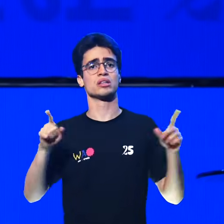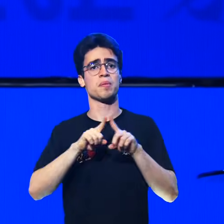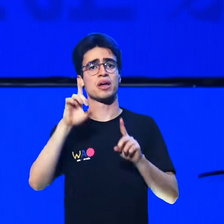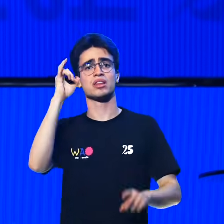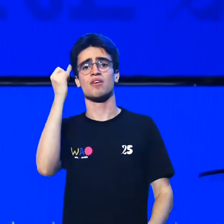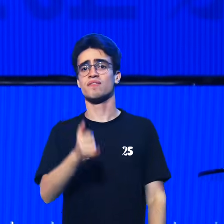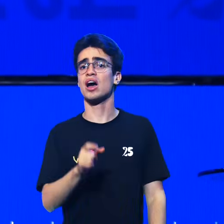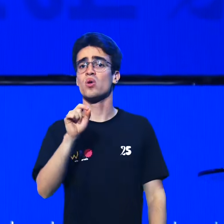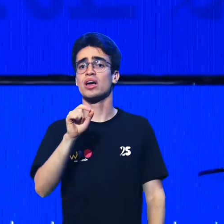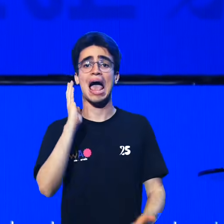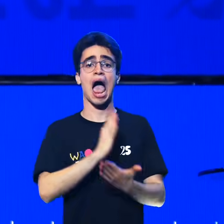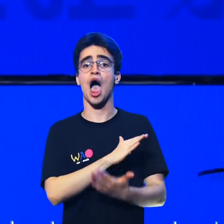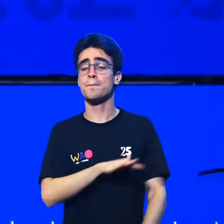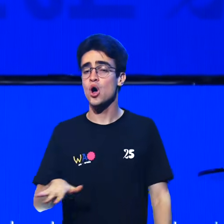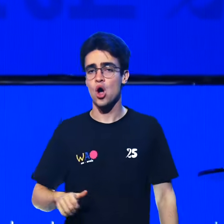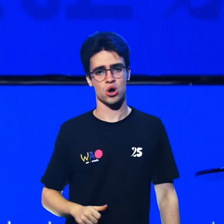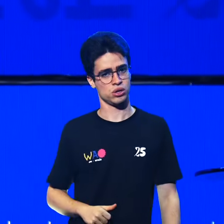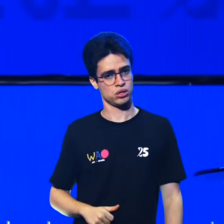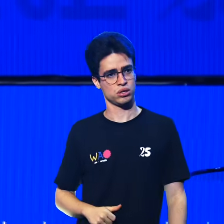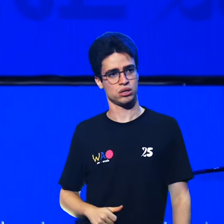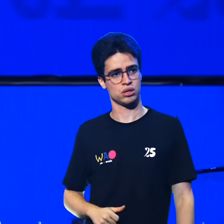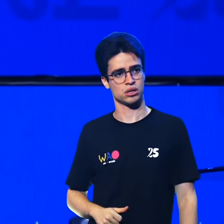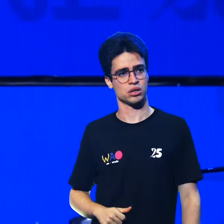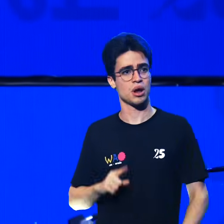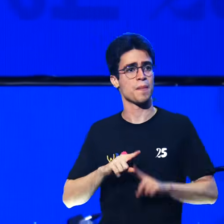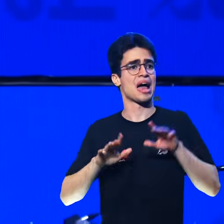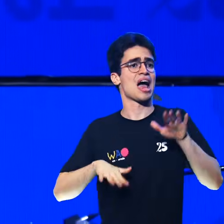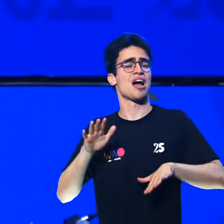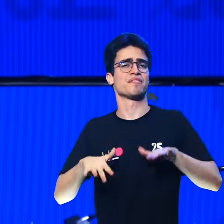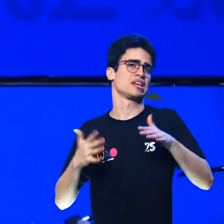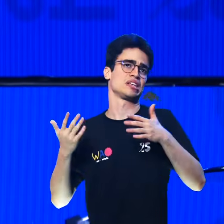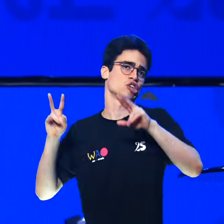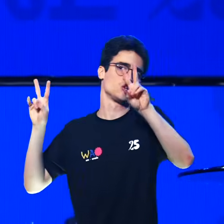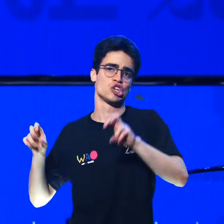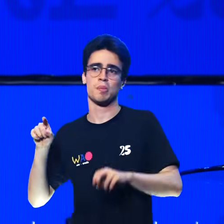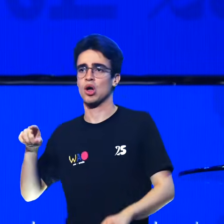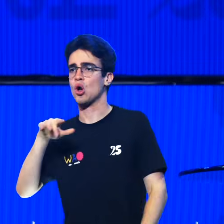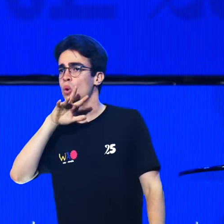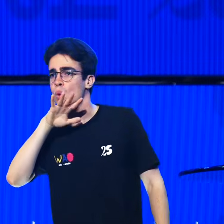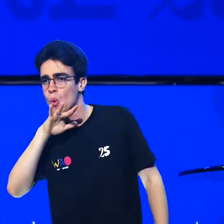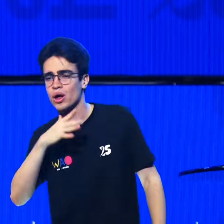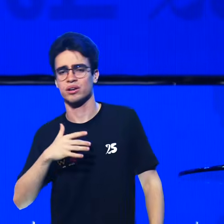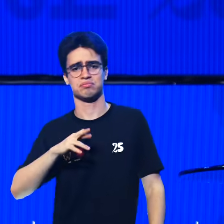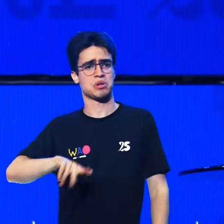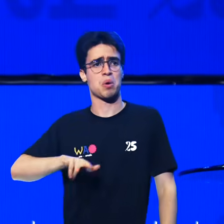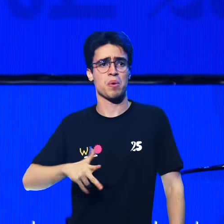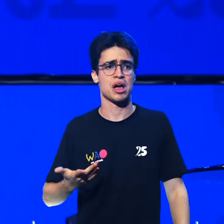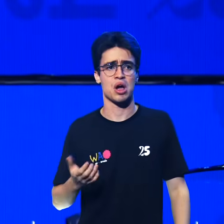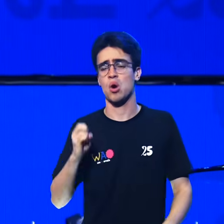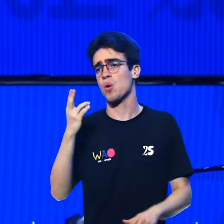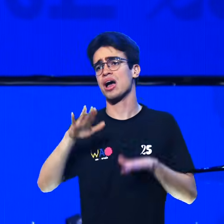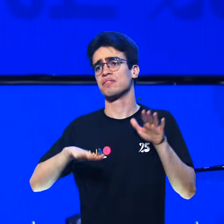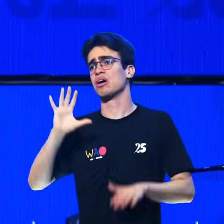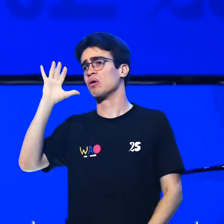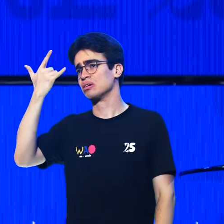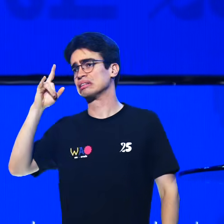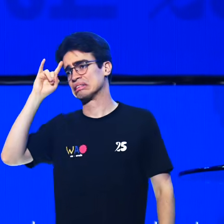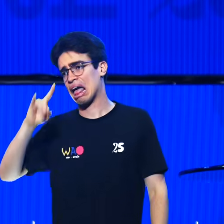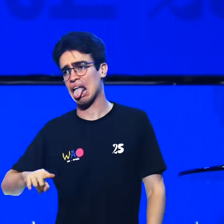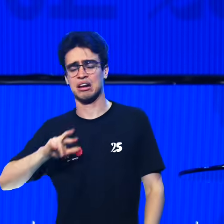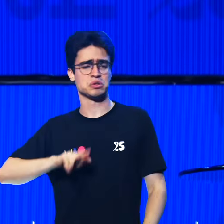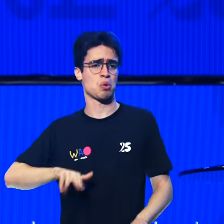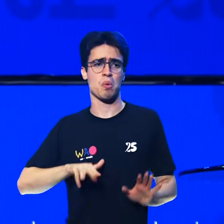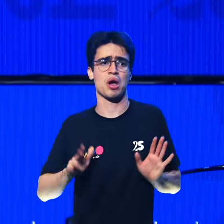acabou. Nem sempre são por coisas ruins, nem sempre é porque houve uma traição,